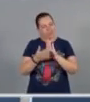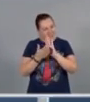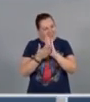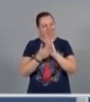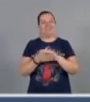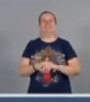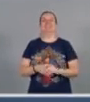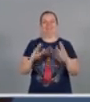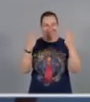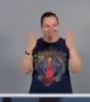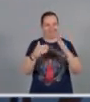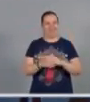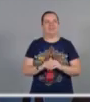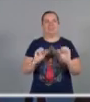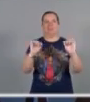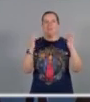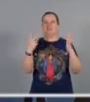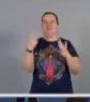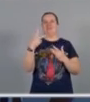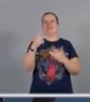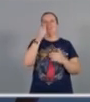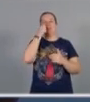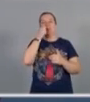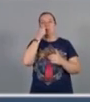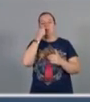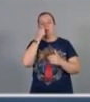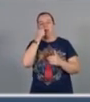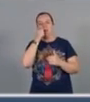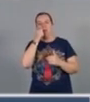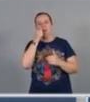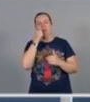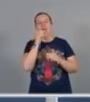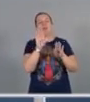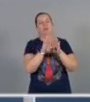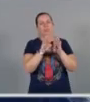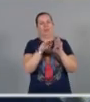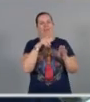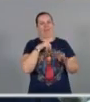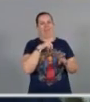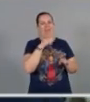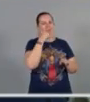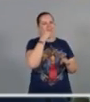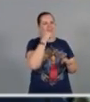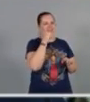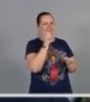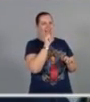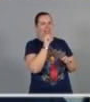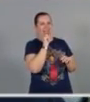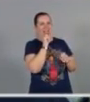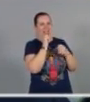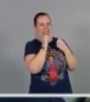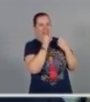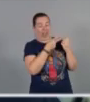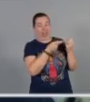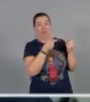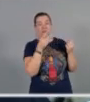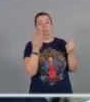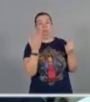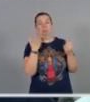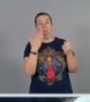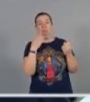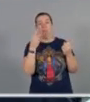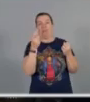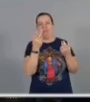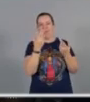bom então quando tua mulher chegar para você porque não vai dizer que sou o homem que é grosseira tem mulher que é uma pimenta ardida e a